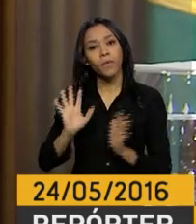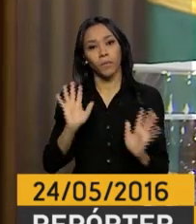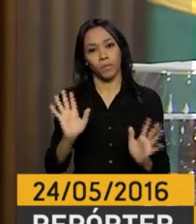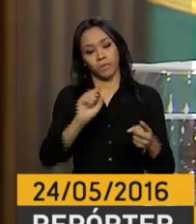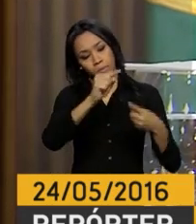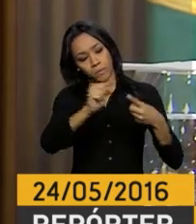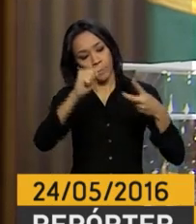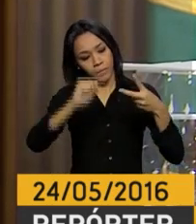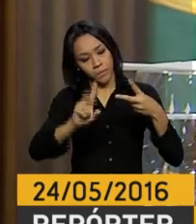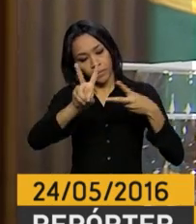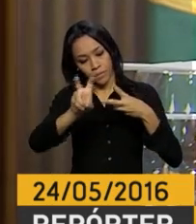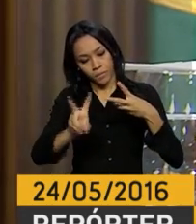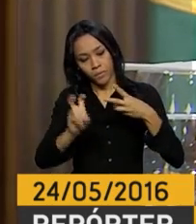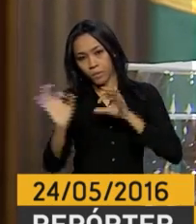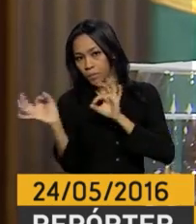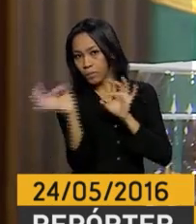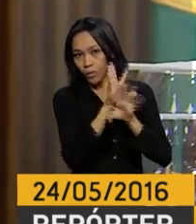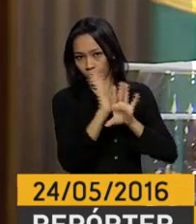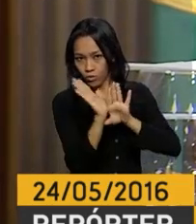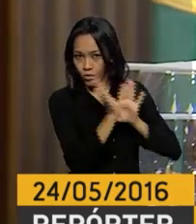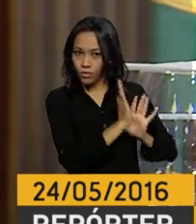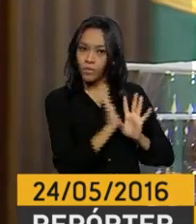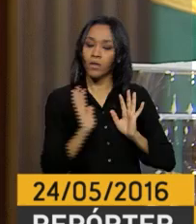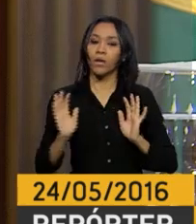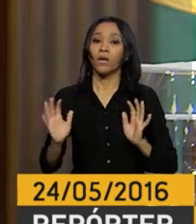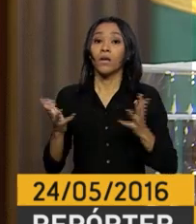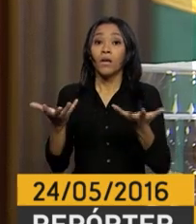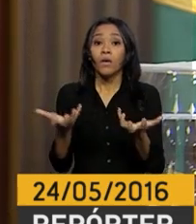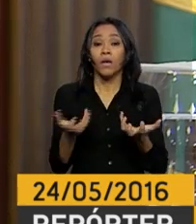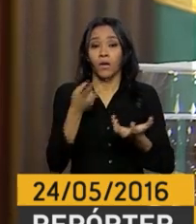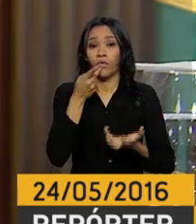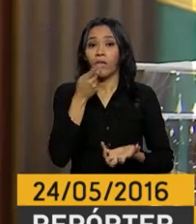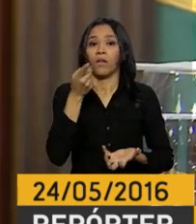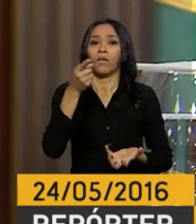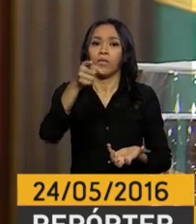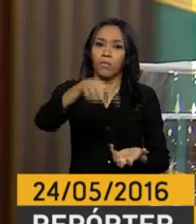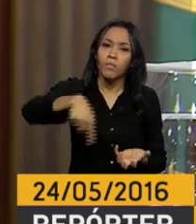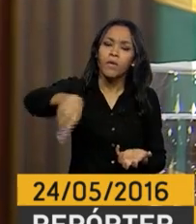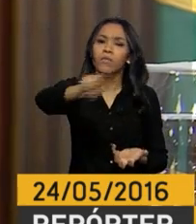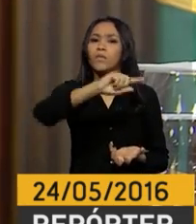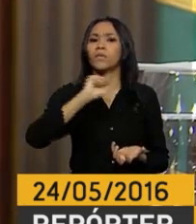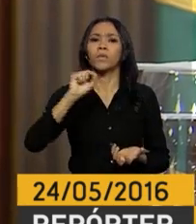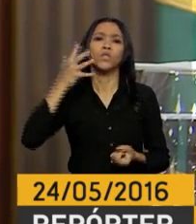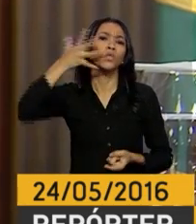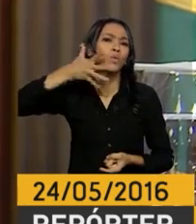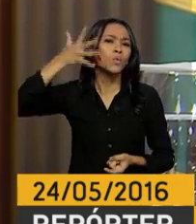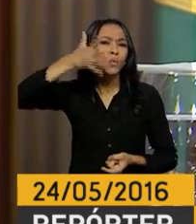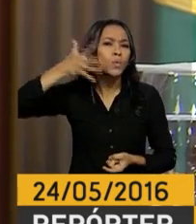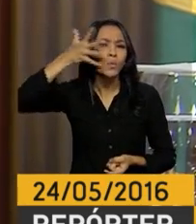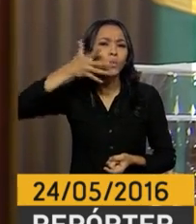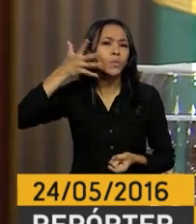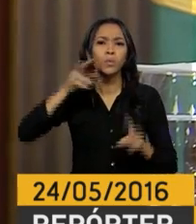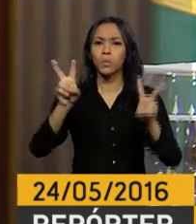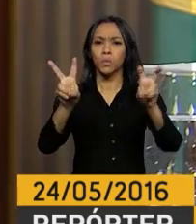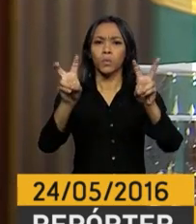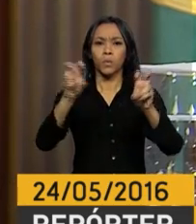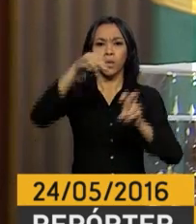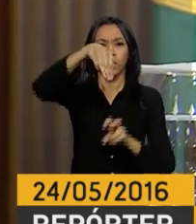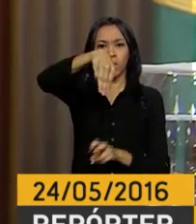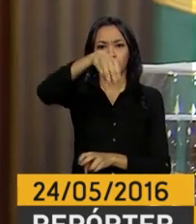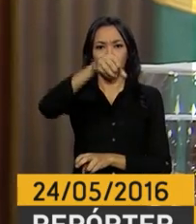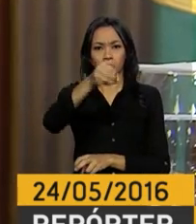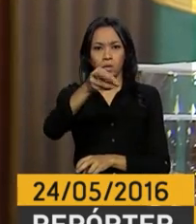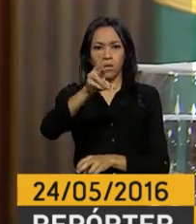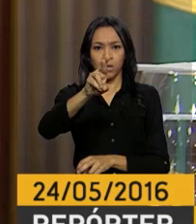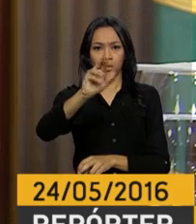duas preliminares, eu quero dizer também, reafirmar o que disse no meu discurso sobre a moral pública. Não porque